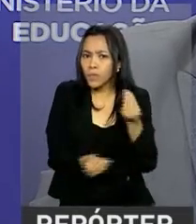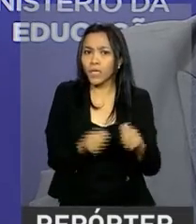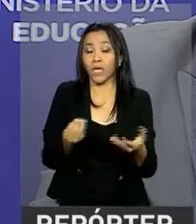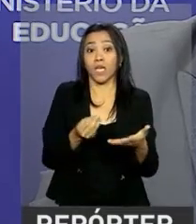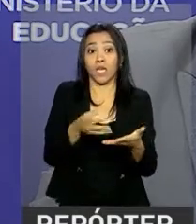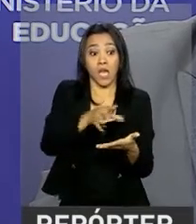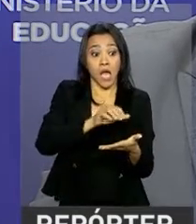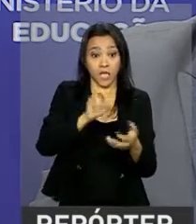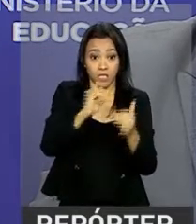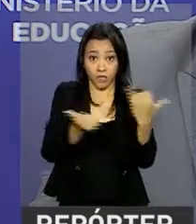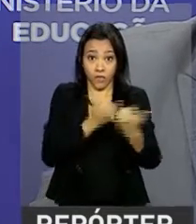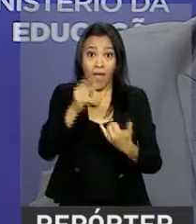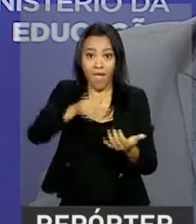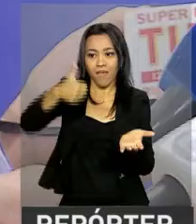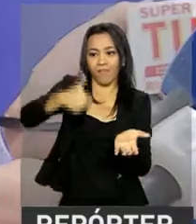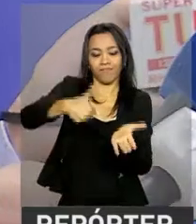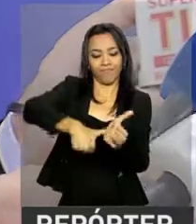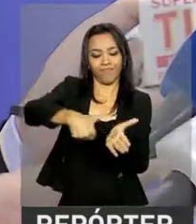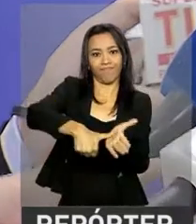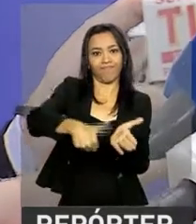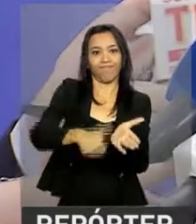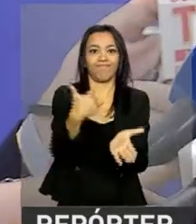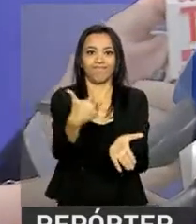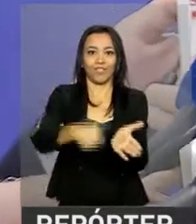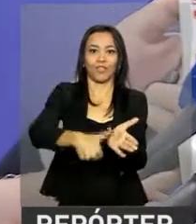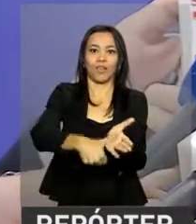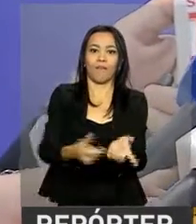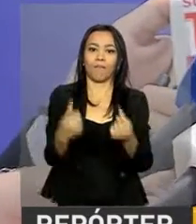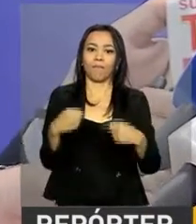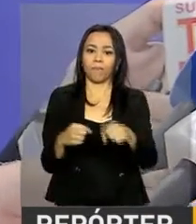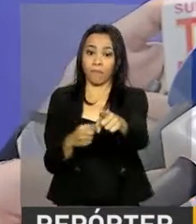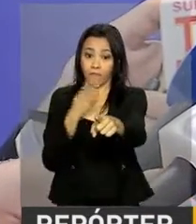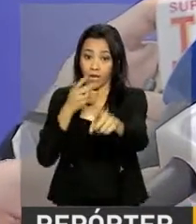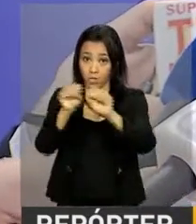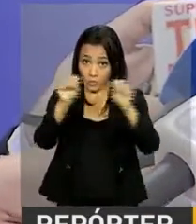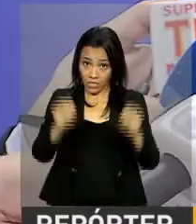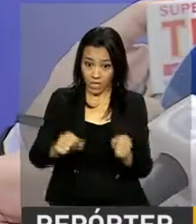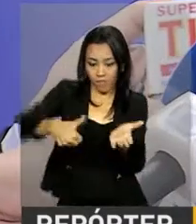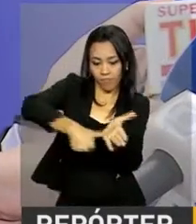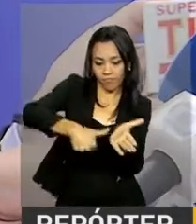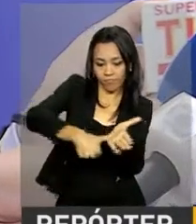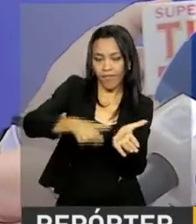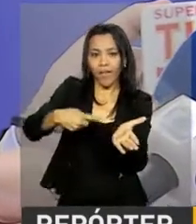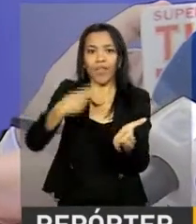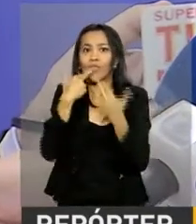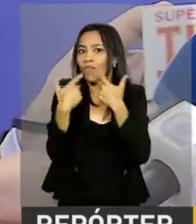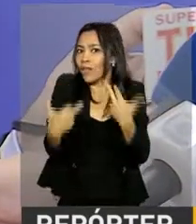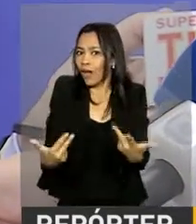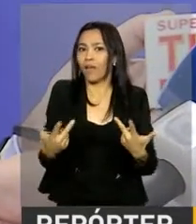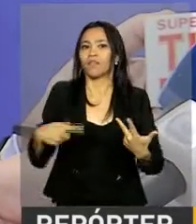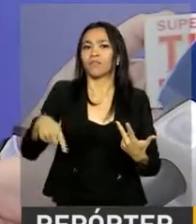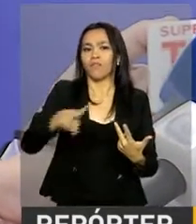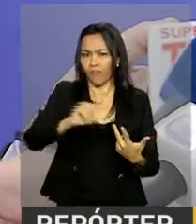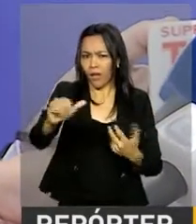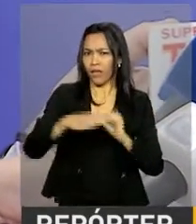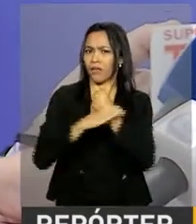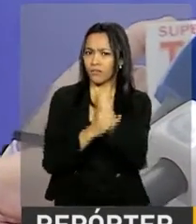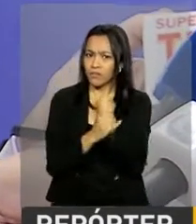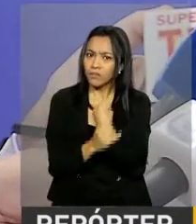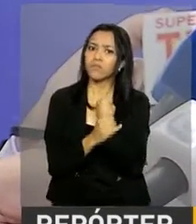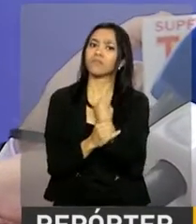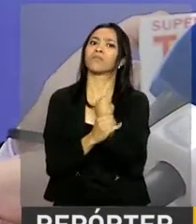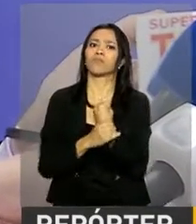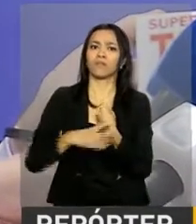dados por meio da impressão digital o sistema biométrico é uma novidade que vai assegurar a segurança